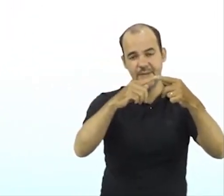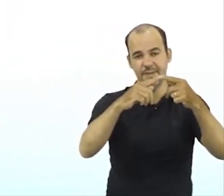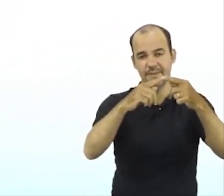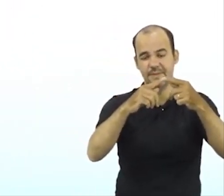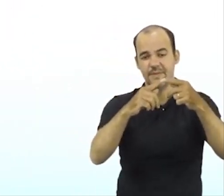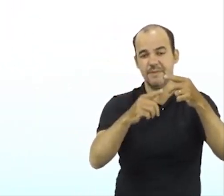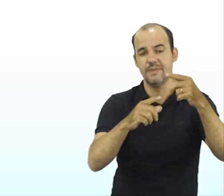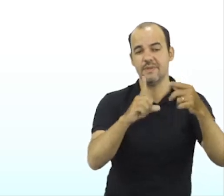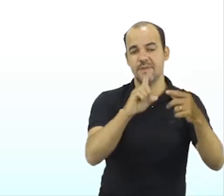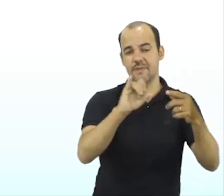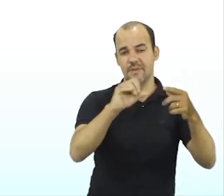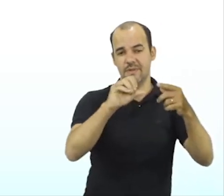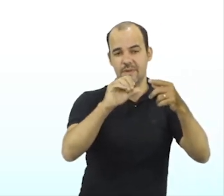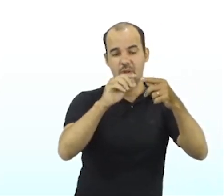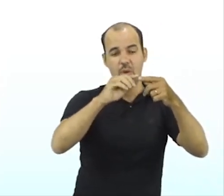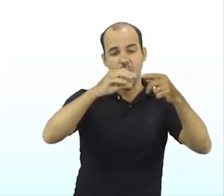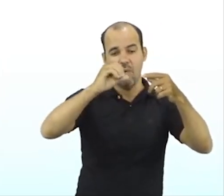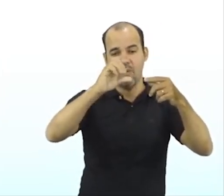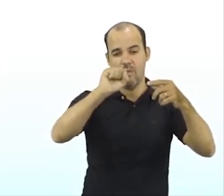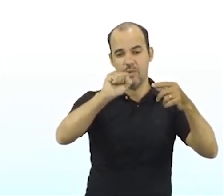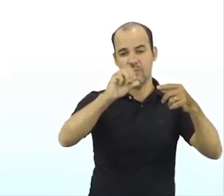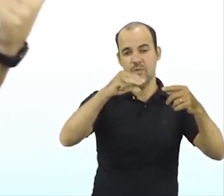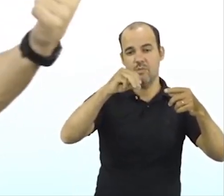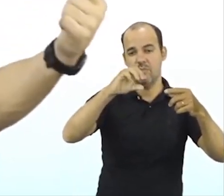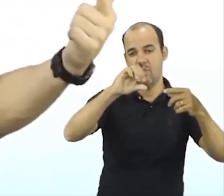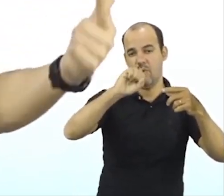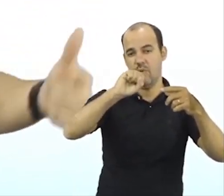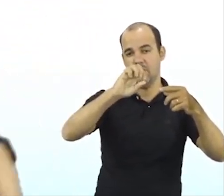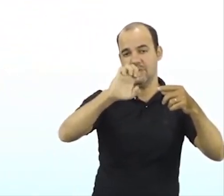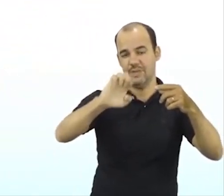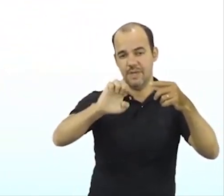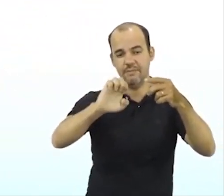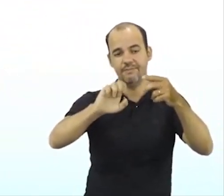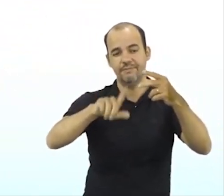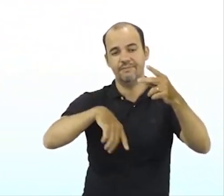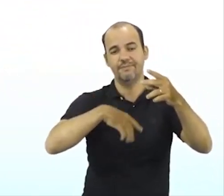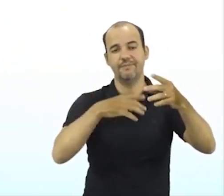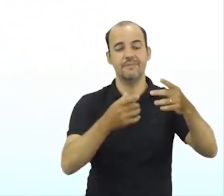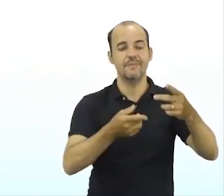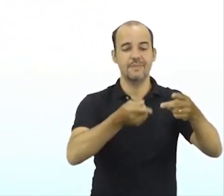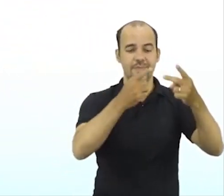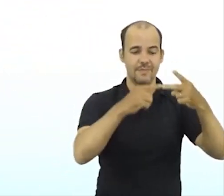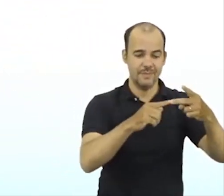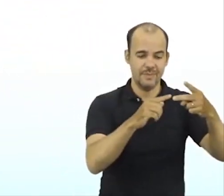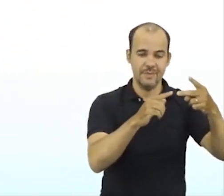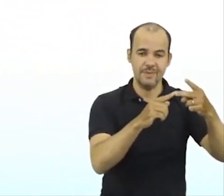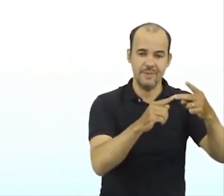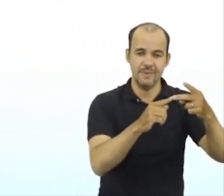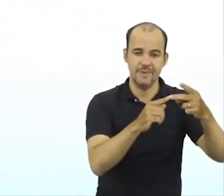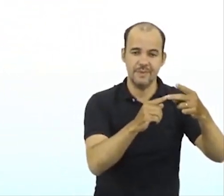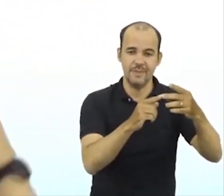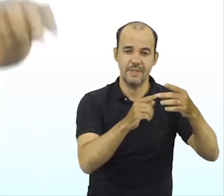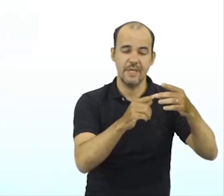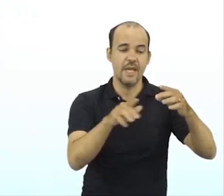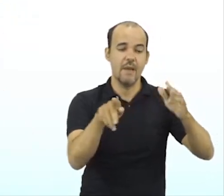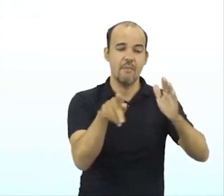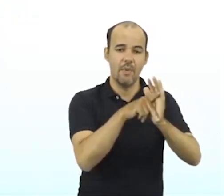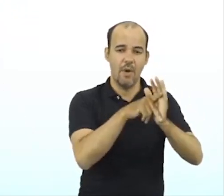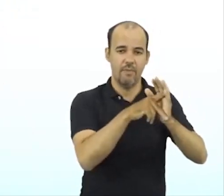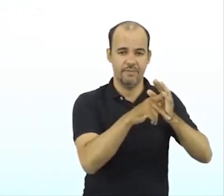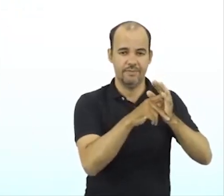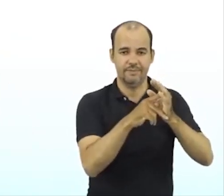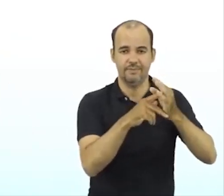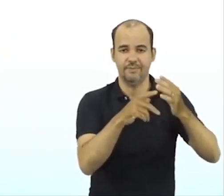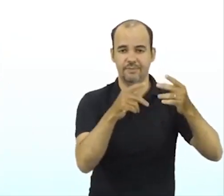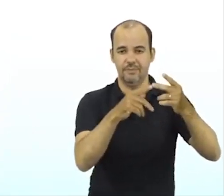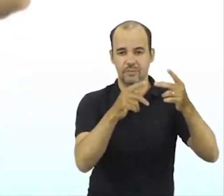passivos, difusões e osmose. Ativos, bomba de sódio e potássio, fagocitose e pinocitose, que